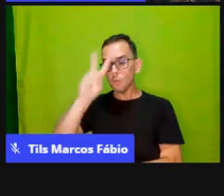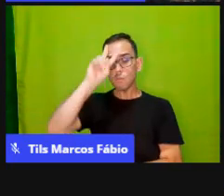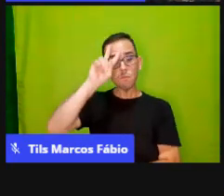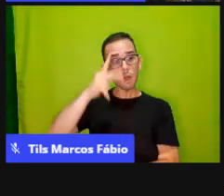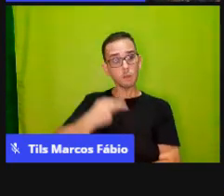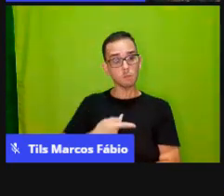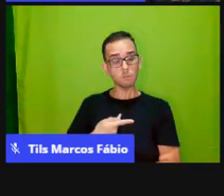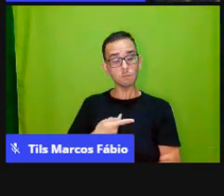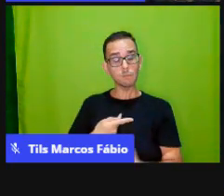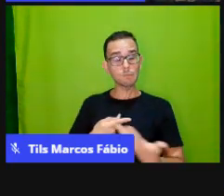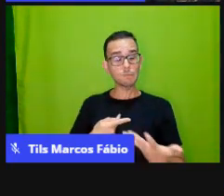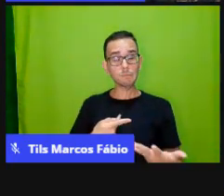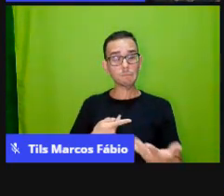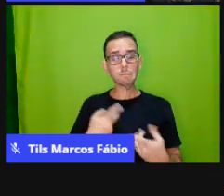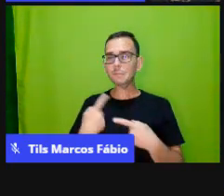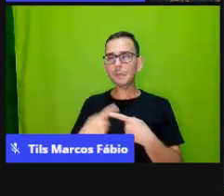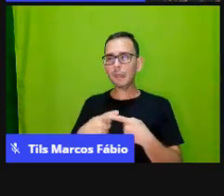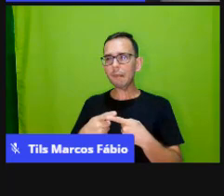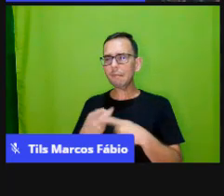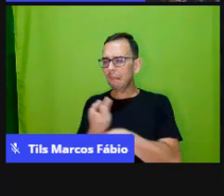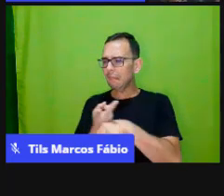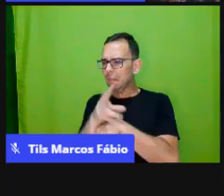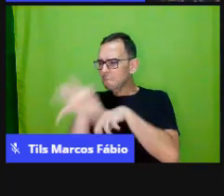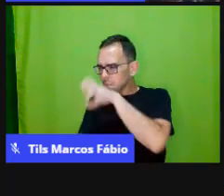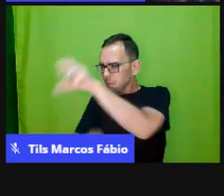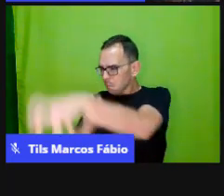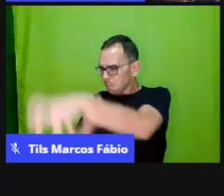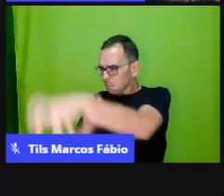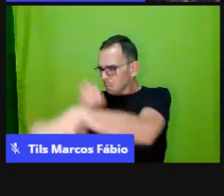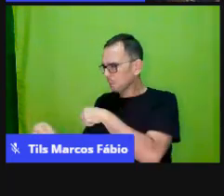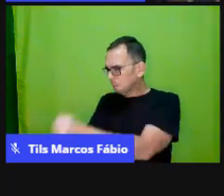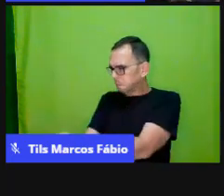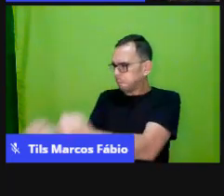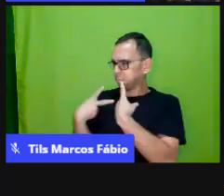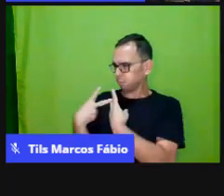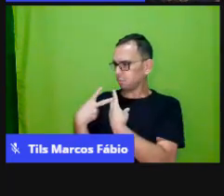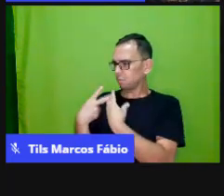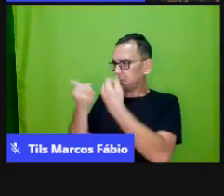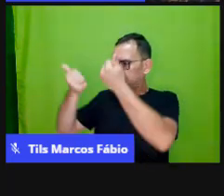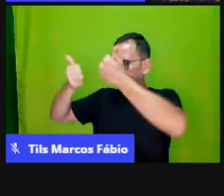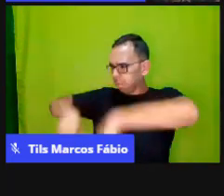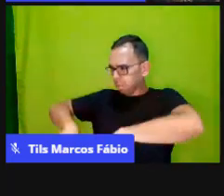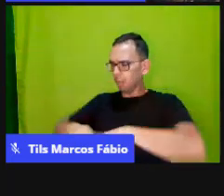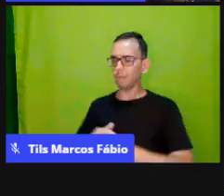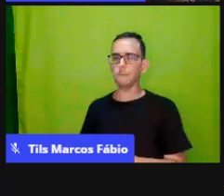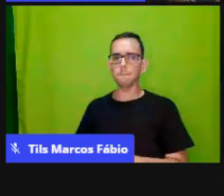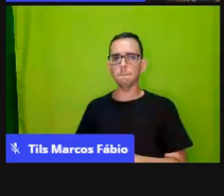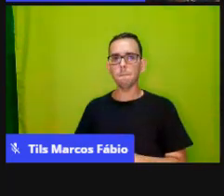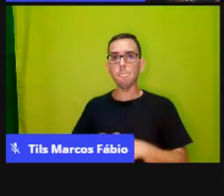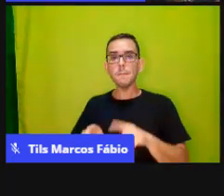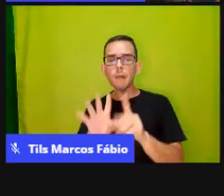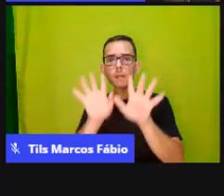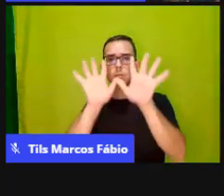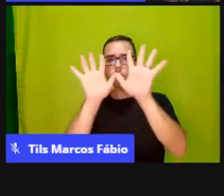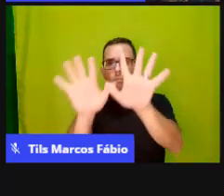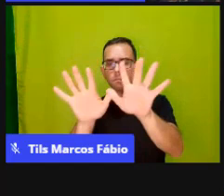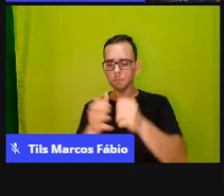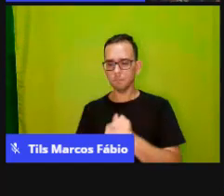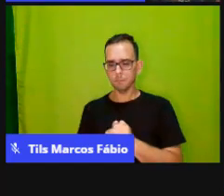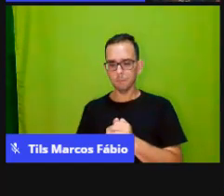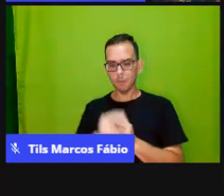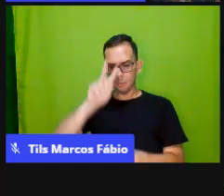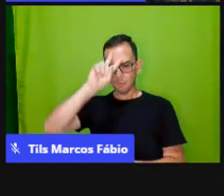porque eles estavam caçando os ratos que podiam causar prejuízos. Só que nesse primeiro momento, os